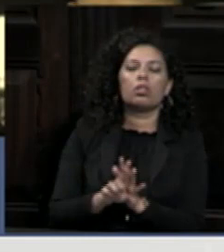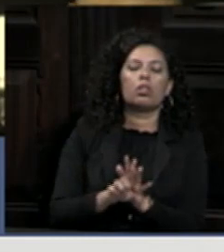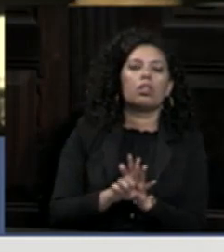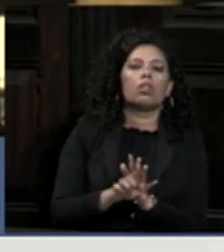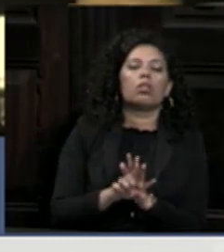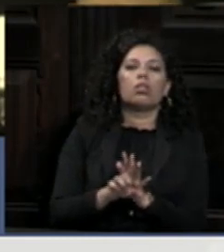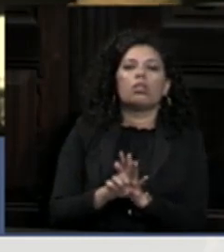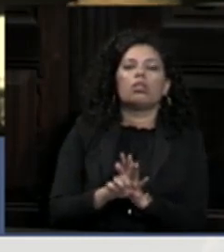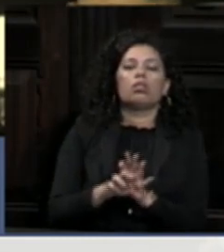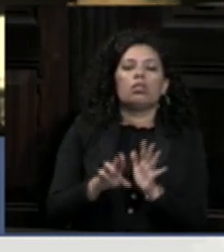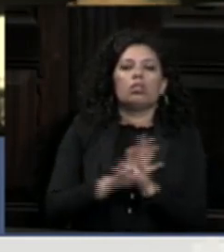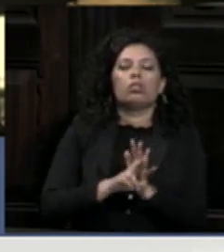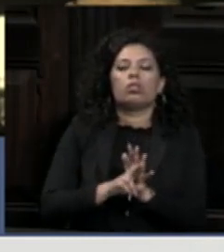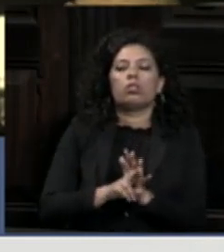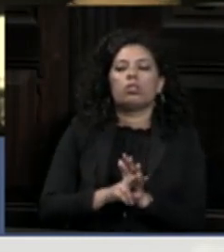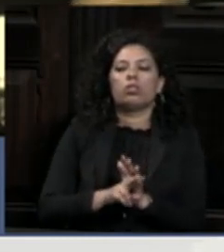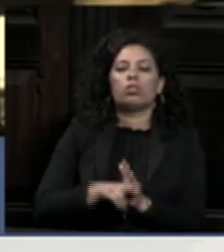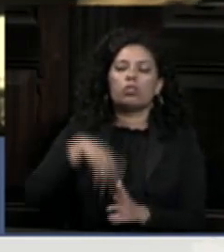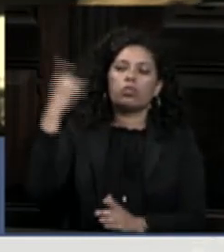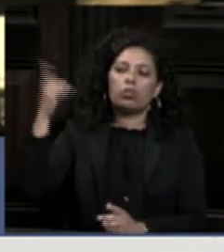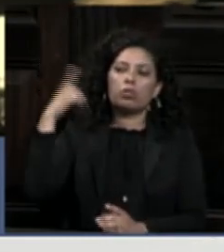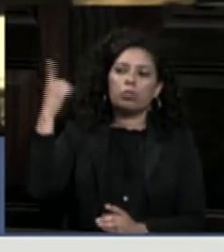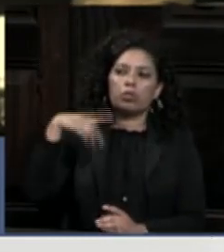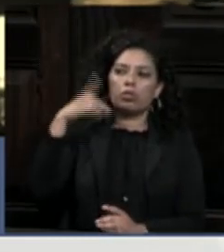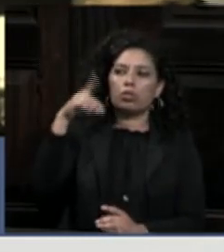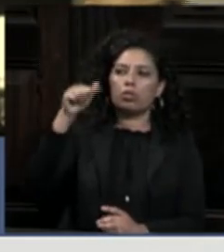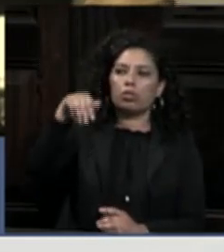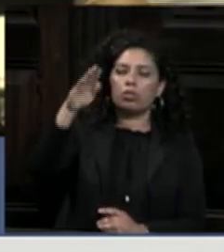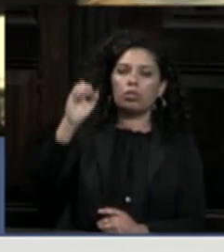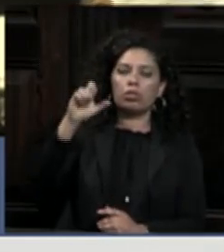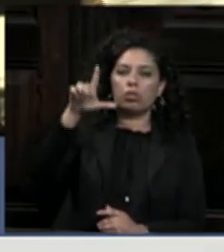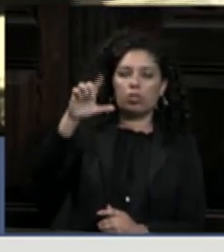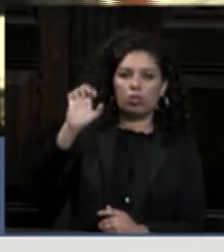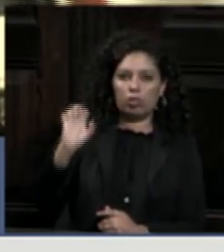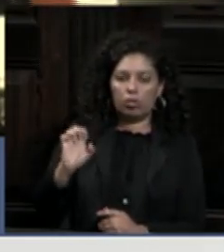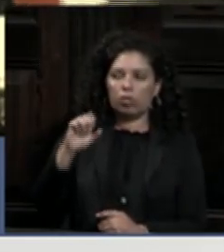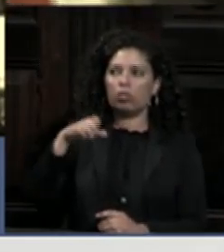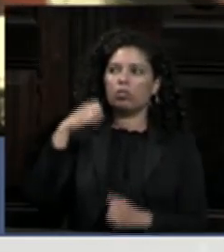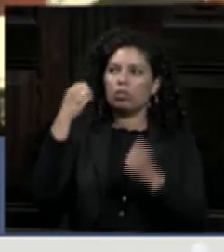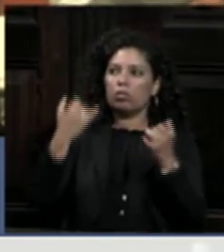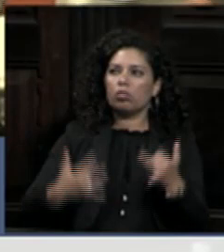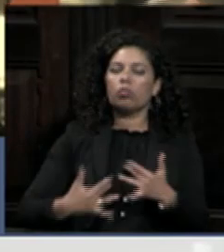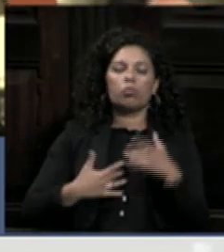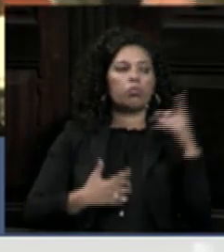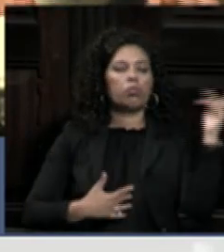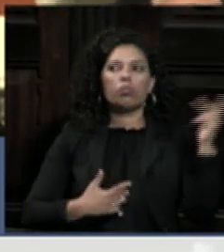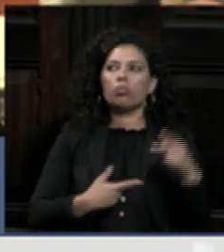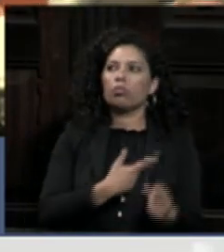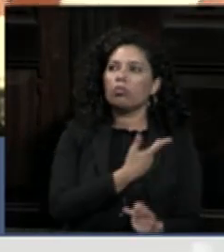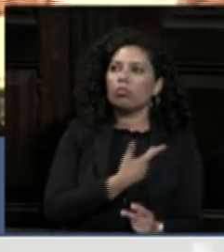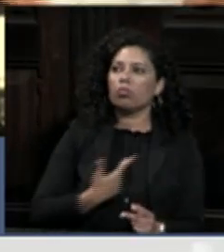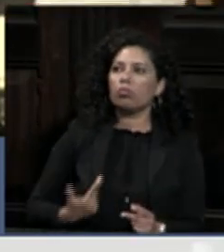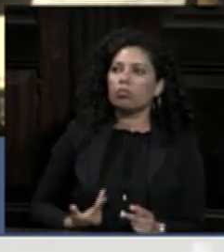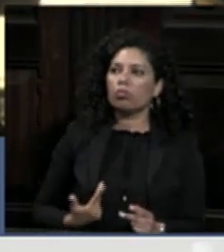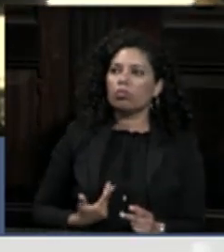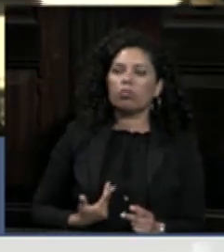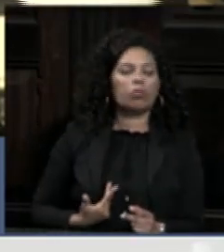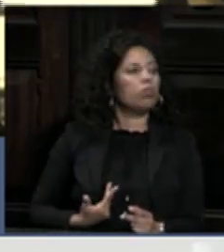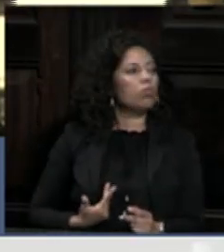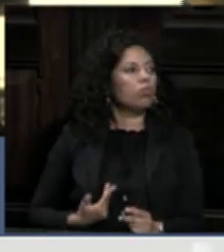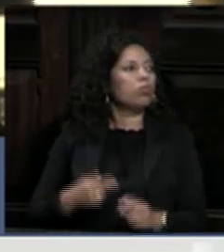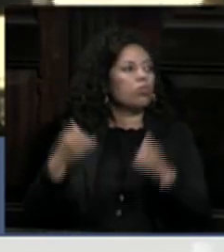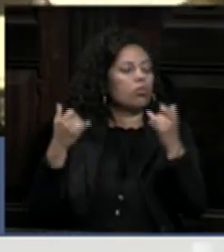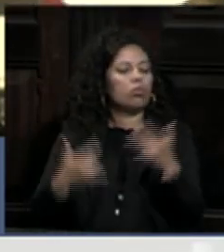2008 de autoria da deputada daniela guerreiro concede medalha tiradentes ao sargento da pm da polícia militar do estado do rio de janeiro anderson agripino mota